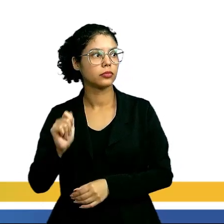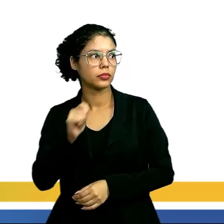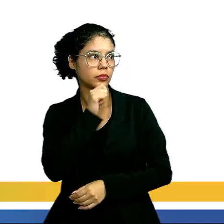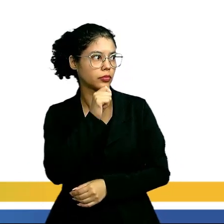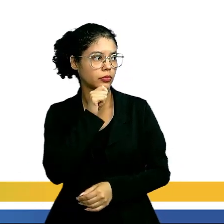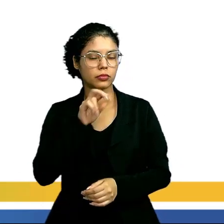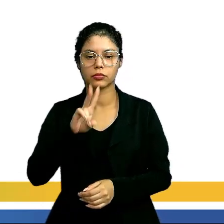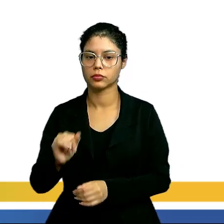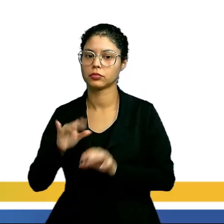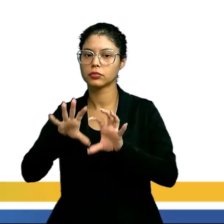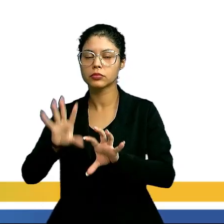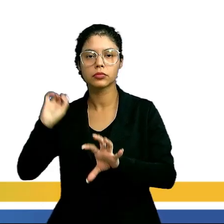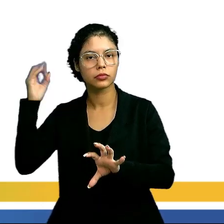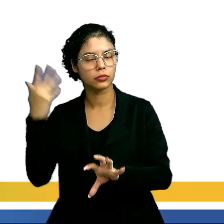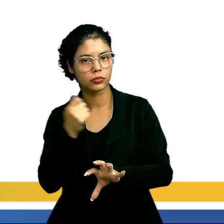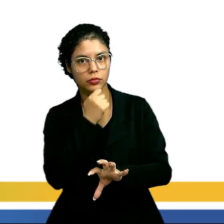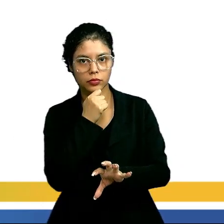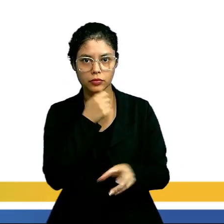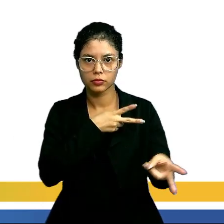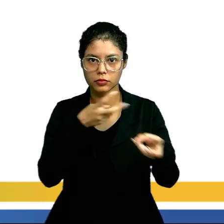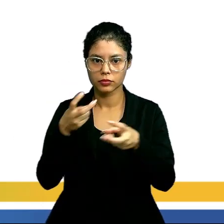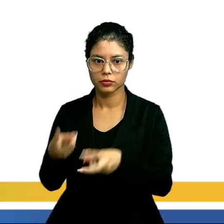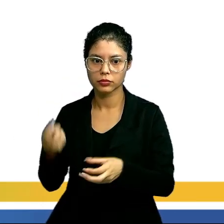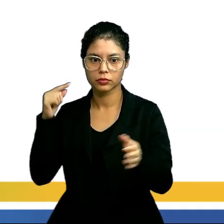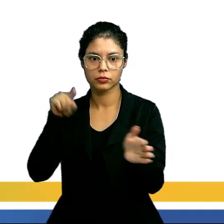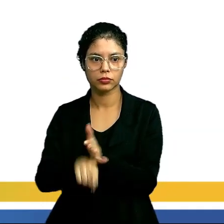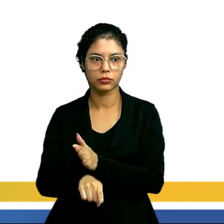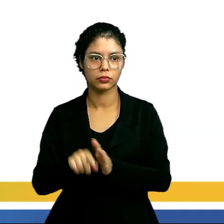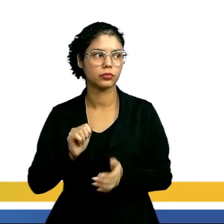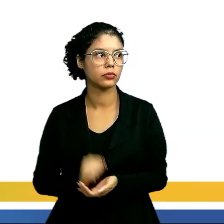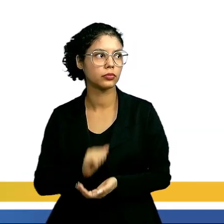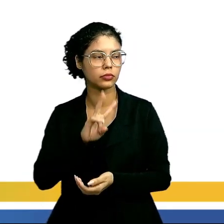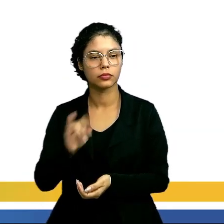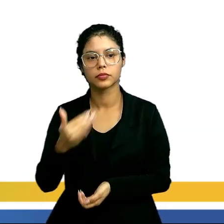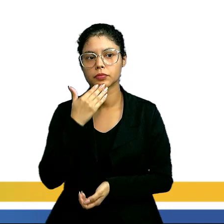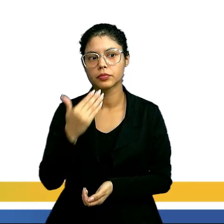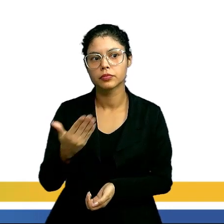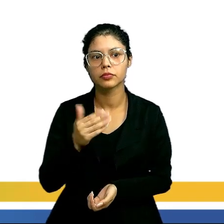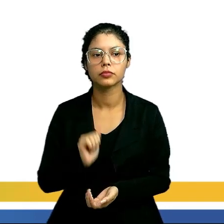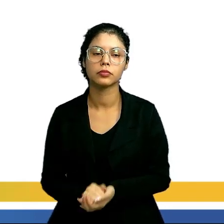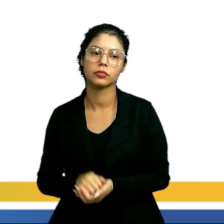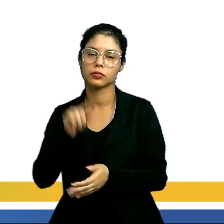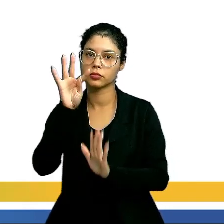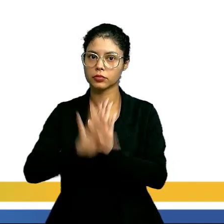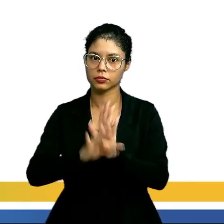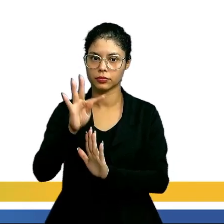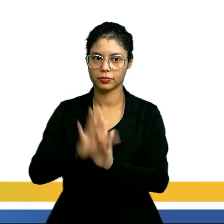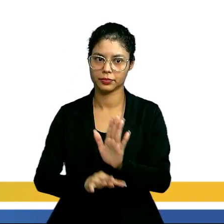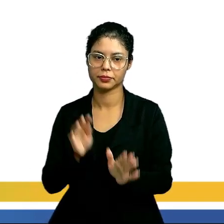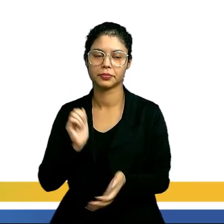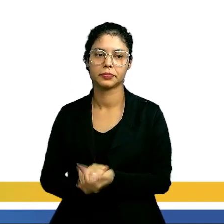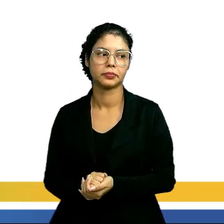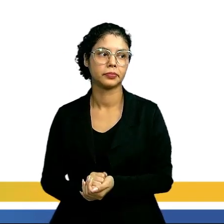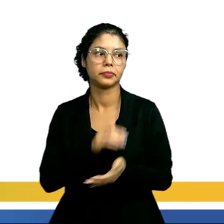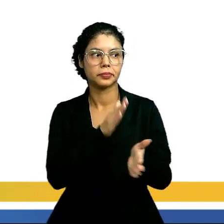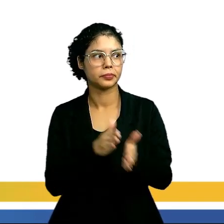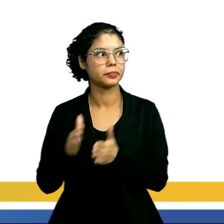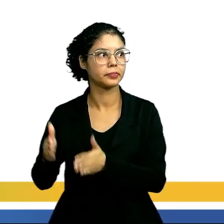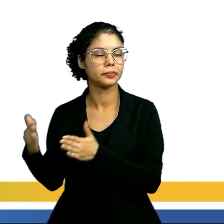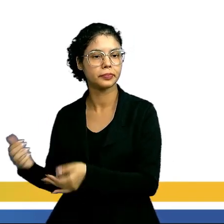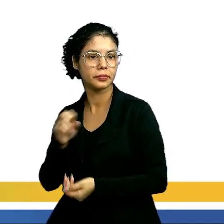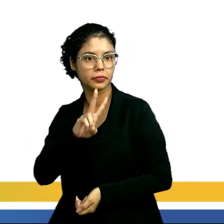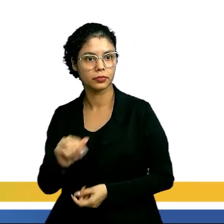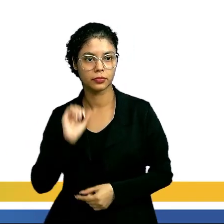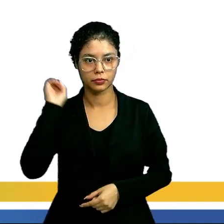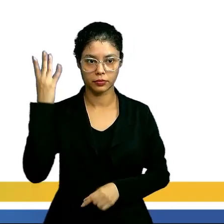Dessa forma, a gente pode observar que, nessa questão, ela vai nos pedir que, de acordo com o texto, durante a aceleração de partículas,